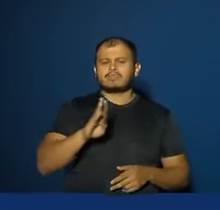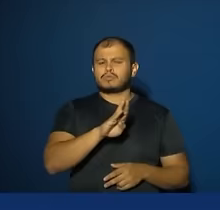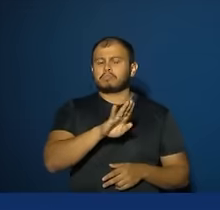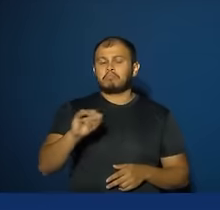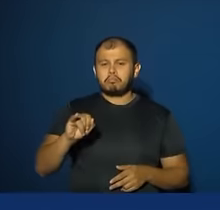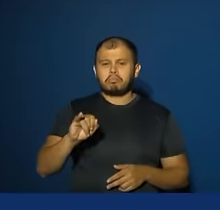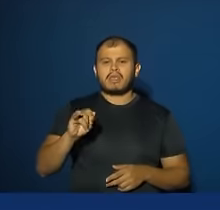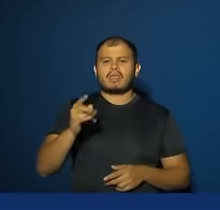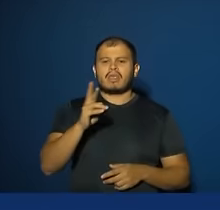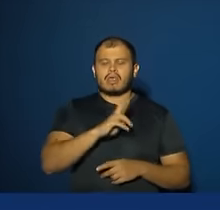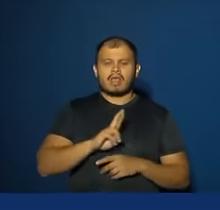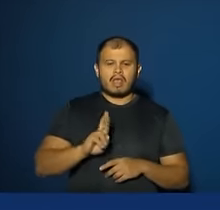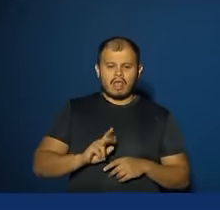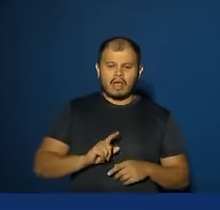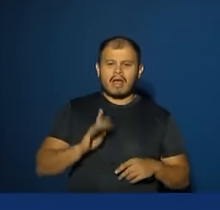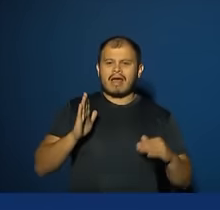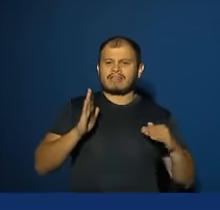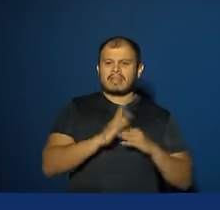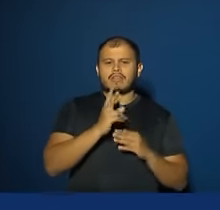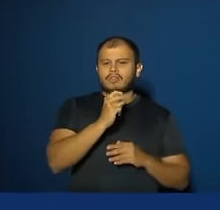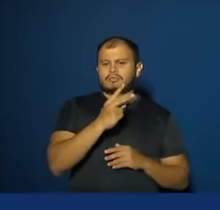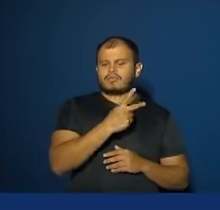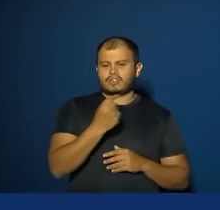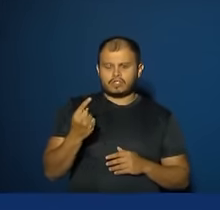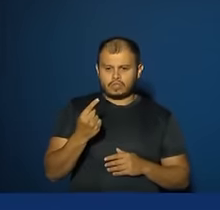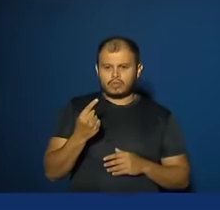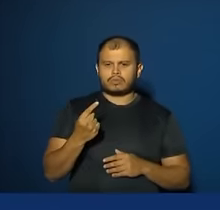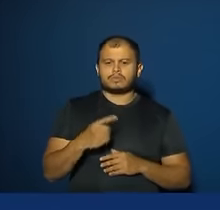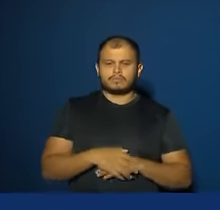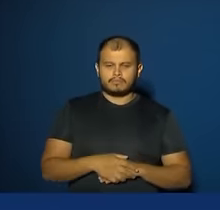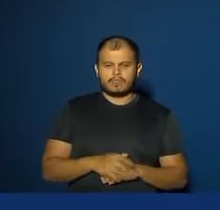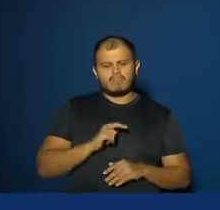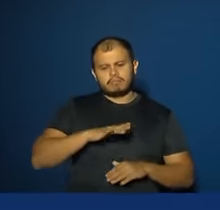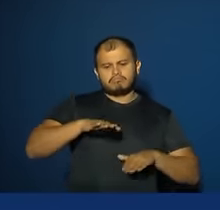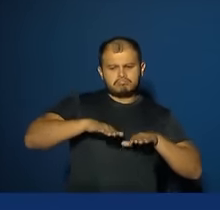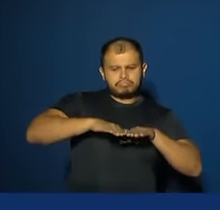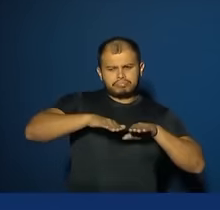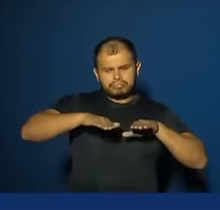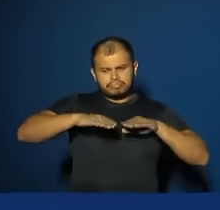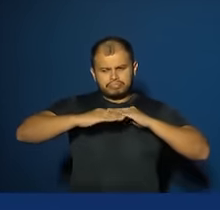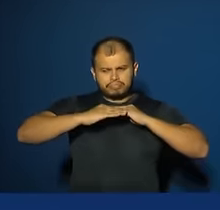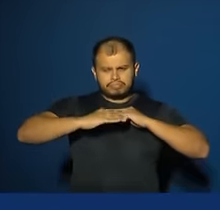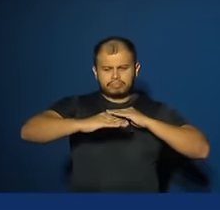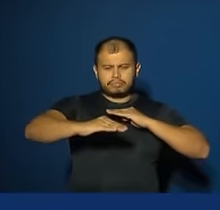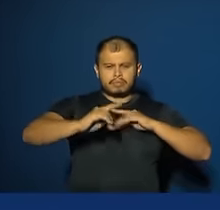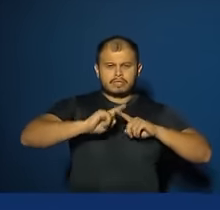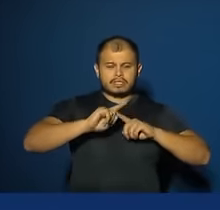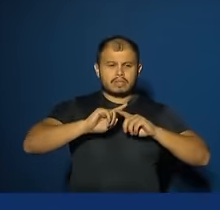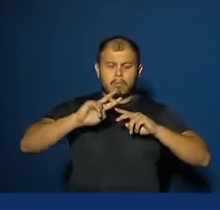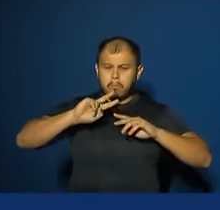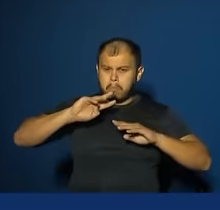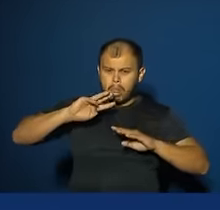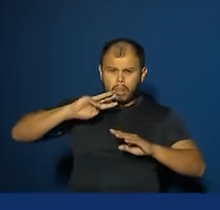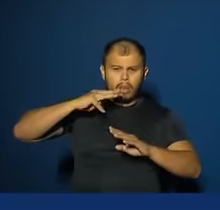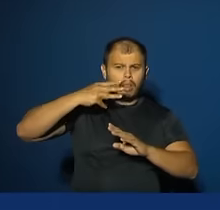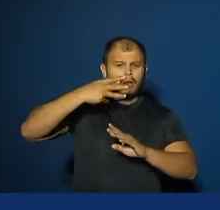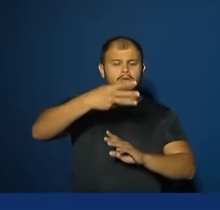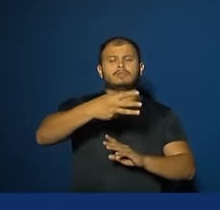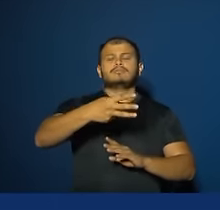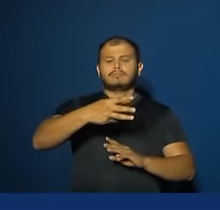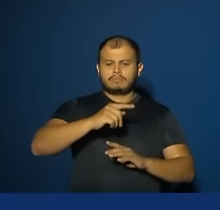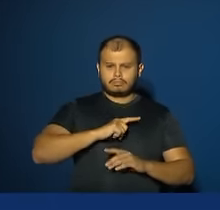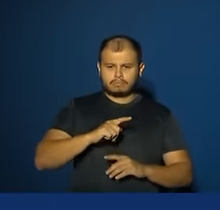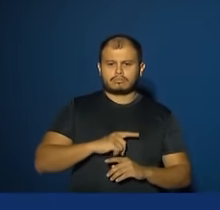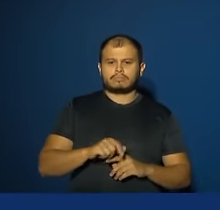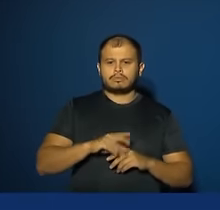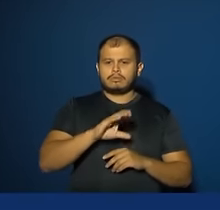de reais por 5 anos, até 2021, mais ou menos estável. E esse negócio mais que triplicou em 2 anos e meio. Então, o